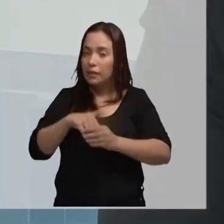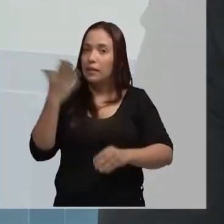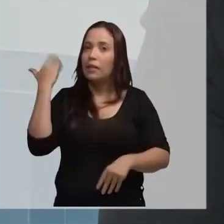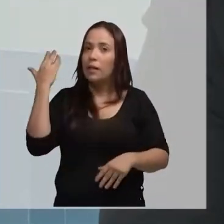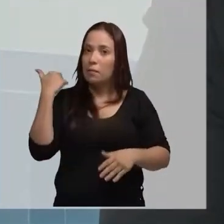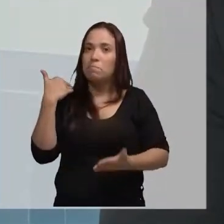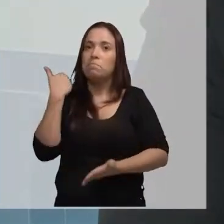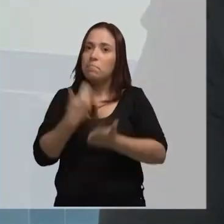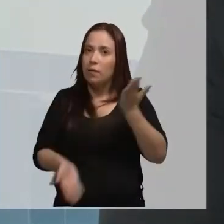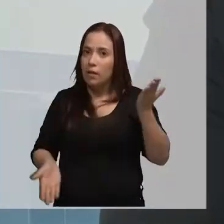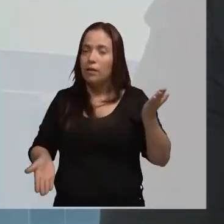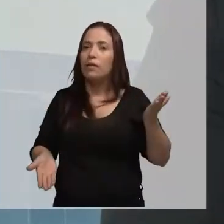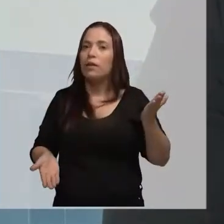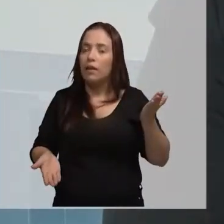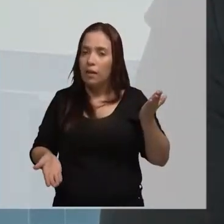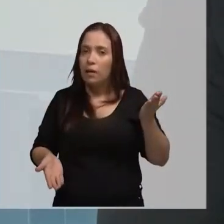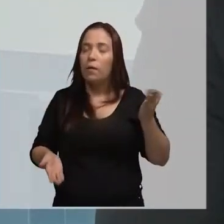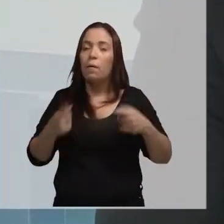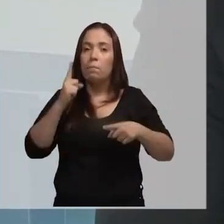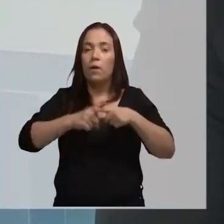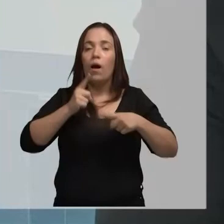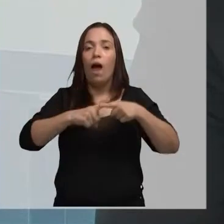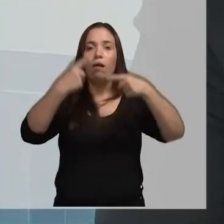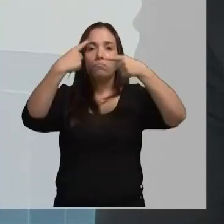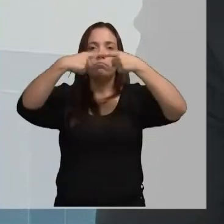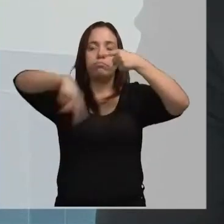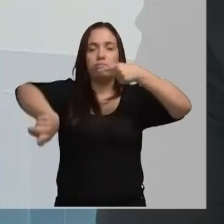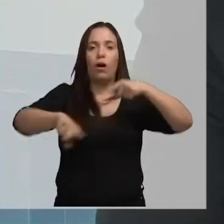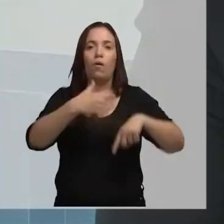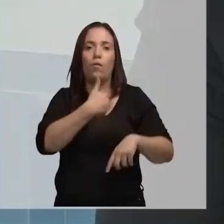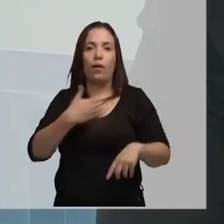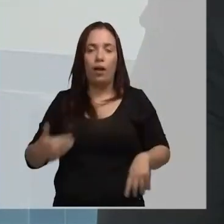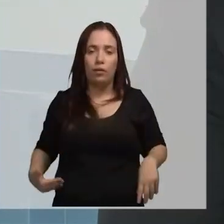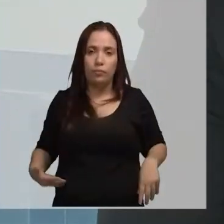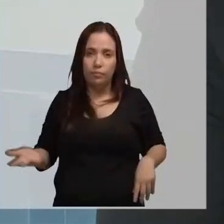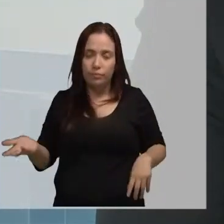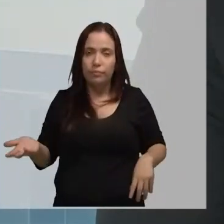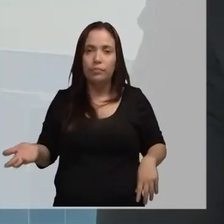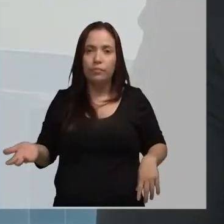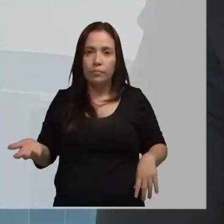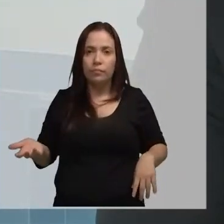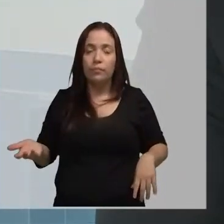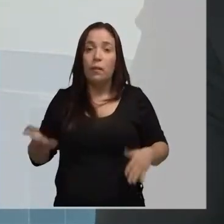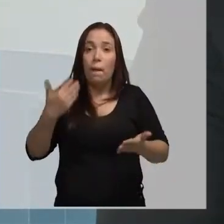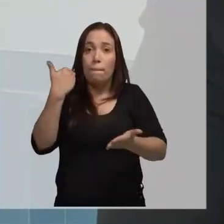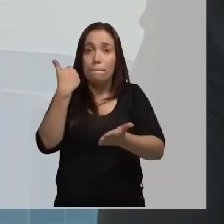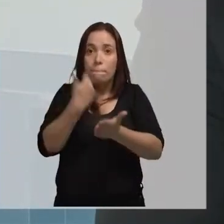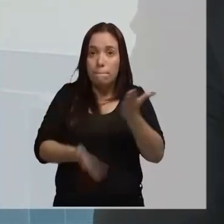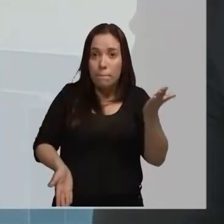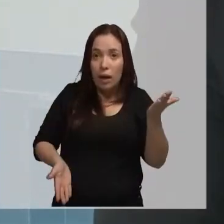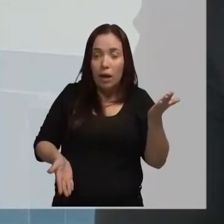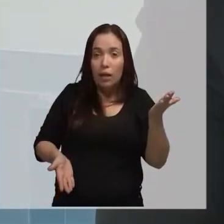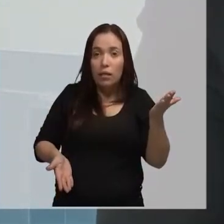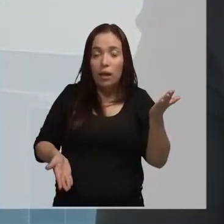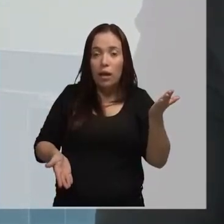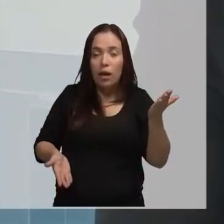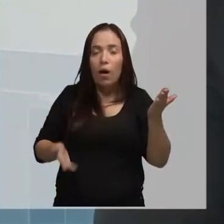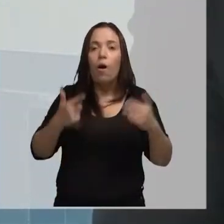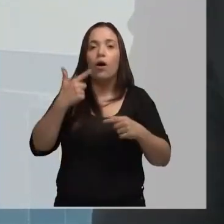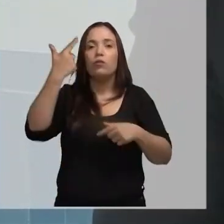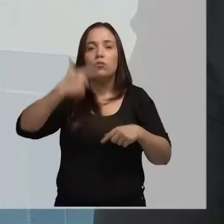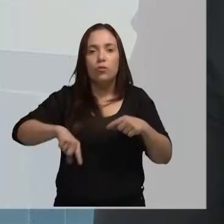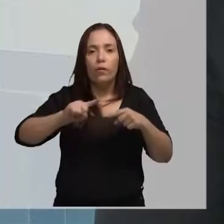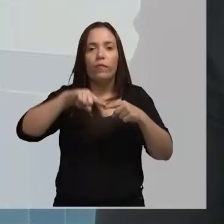eleição da história dele, porque foi candidato sem apoio do governador. Perdeu uma, aí na outra eleição ele conseguiu